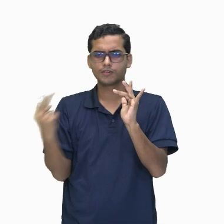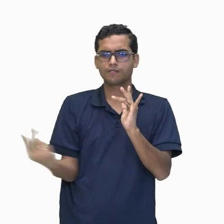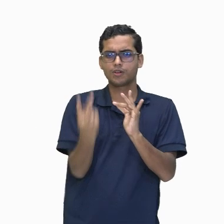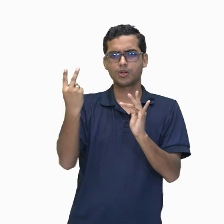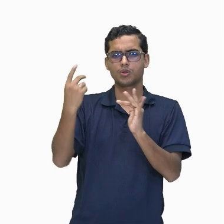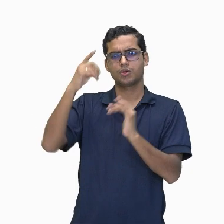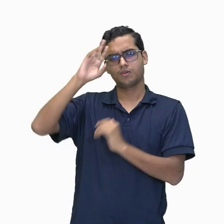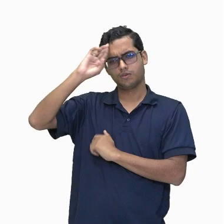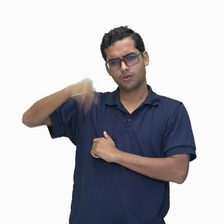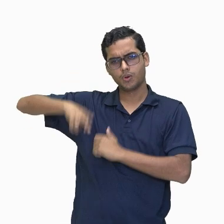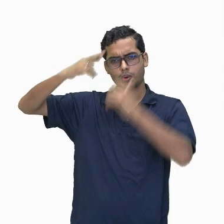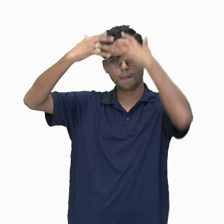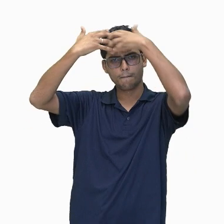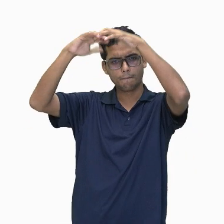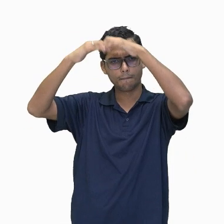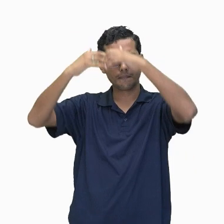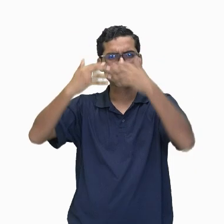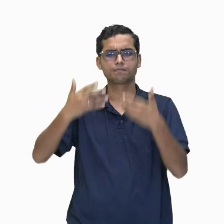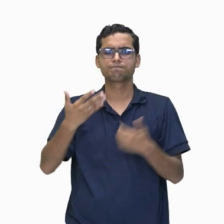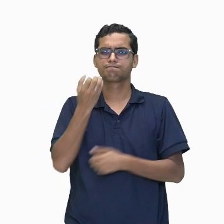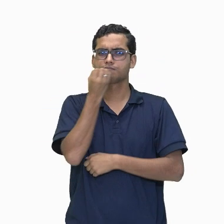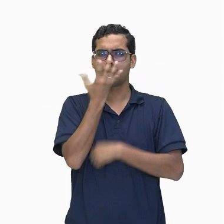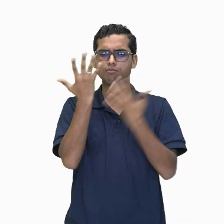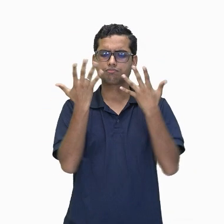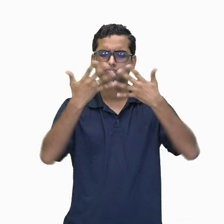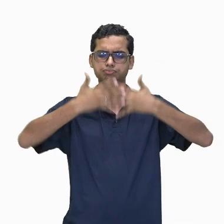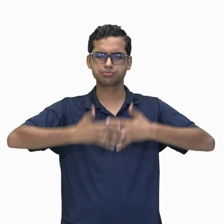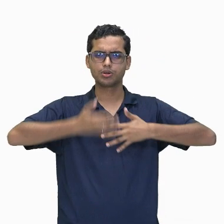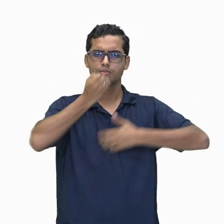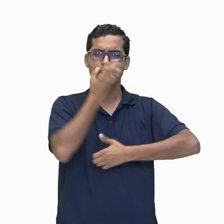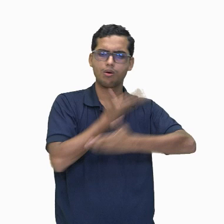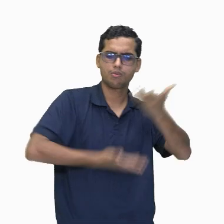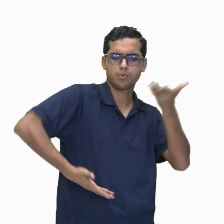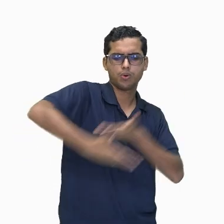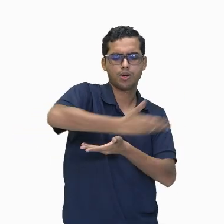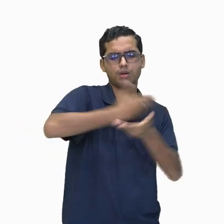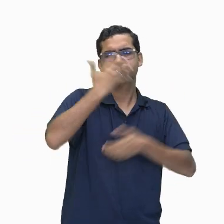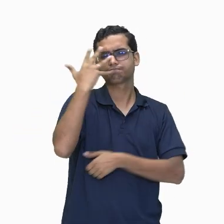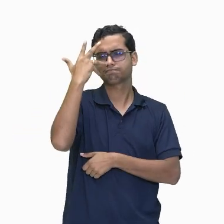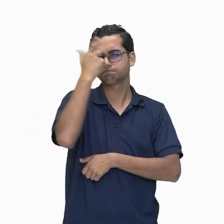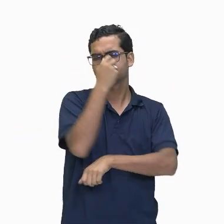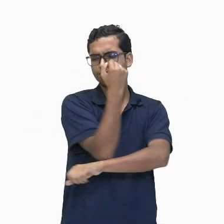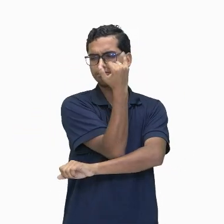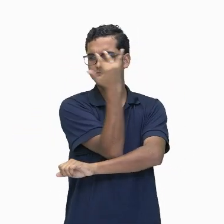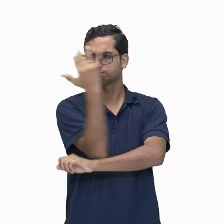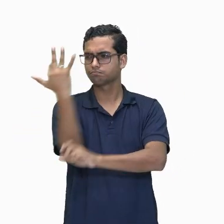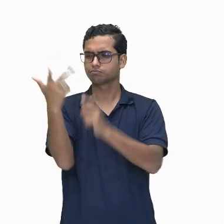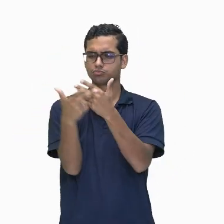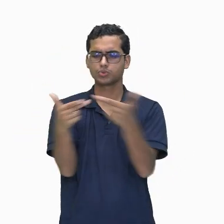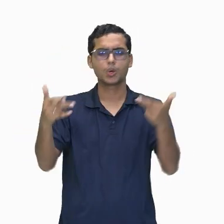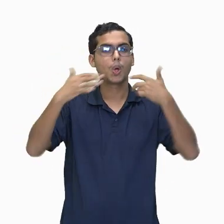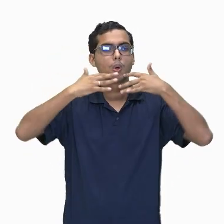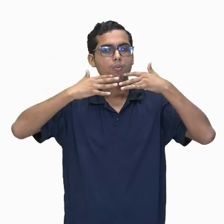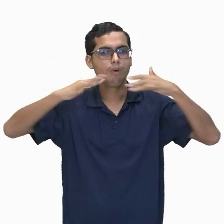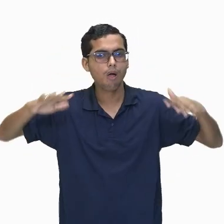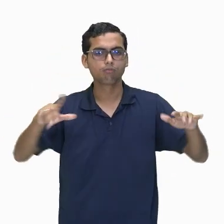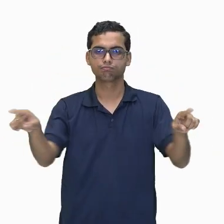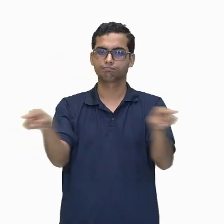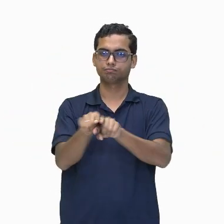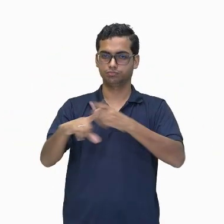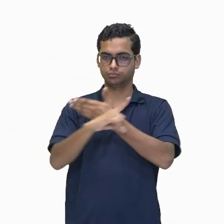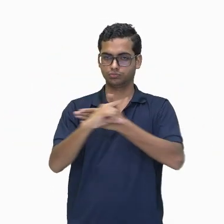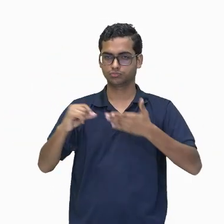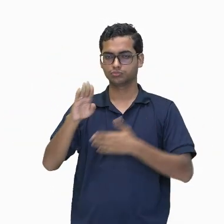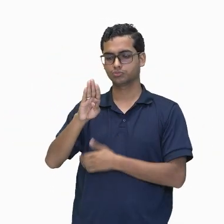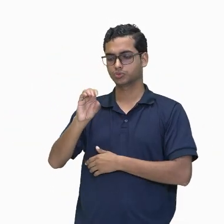razão, a harmonia e a beleza natural, Autores como Bocage, embora